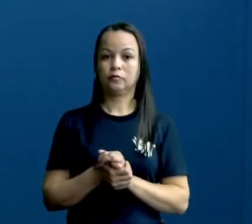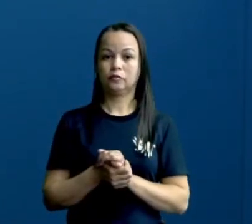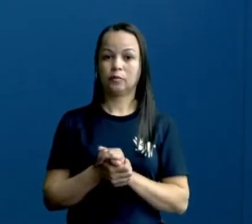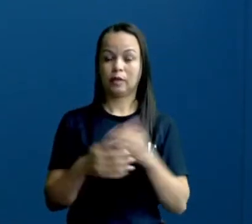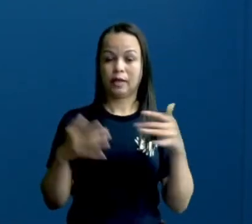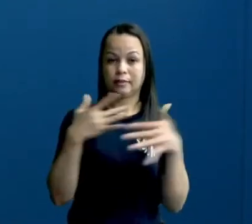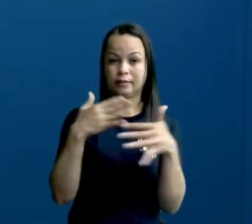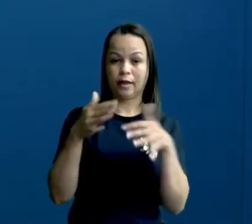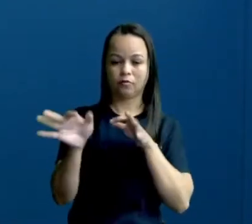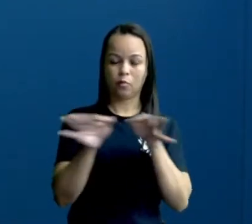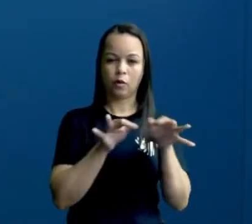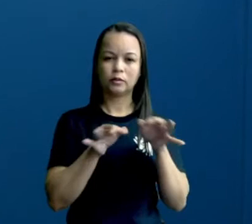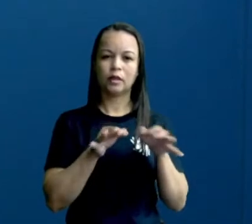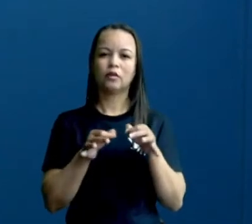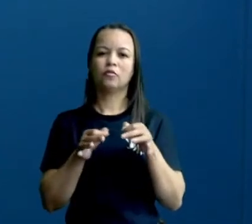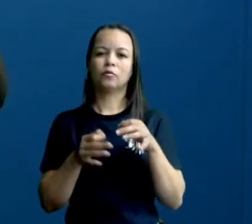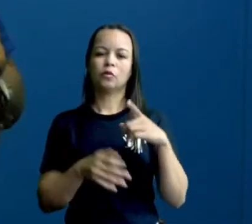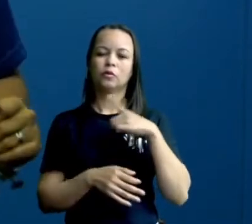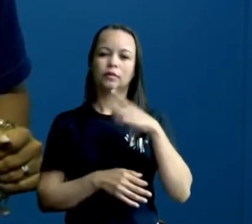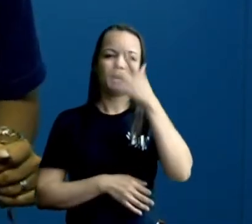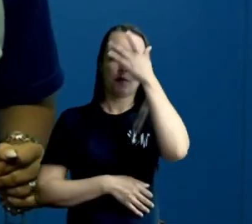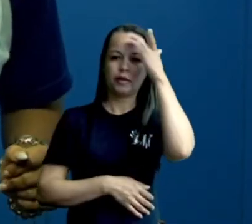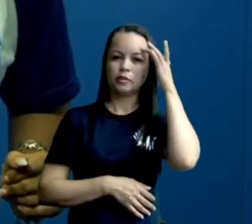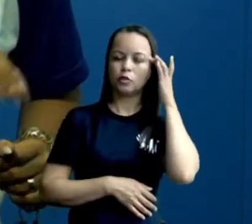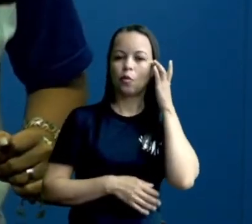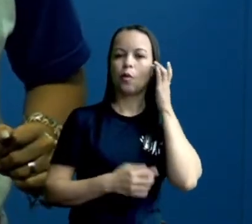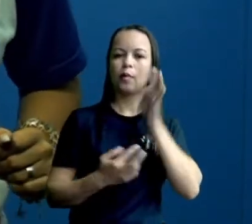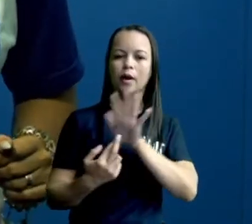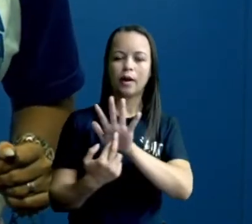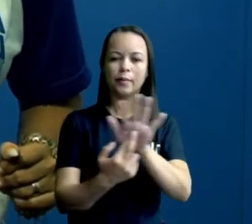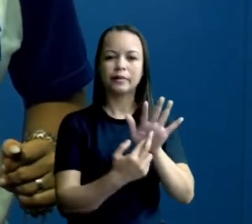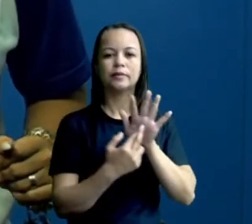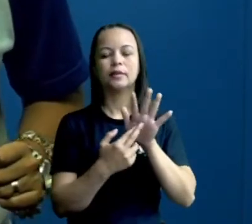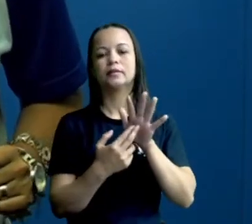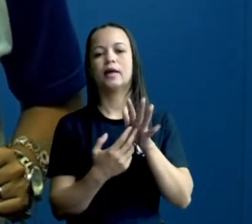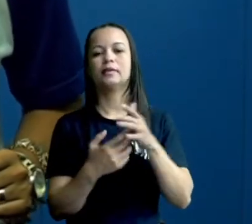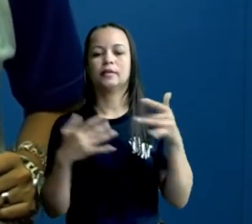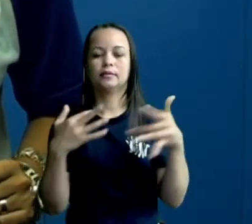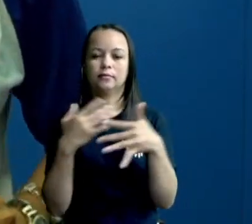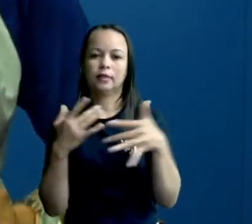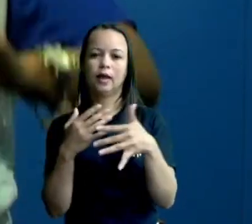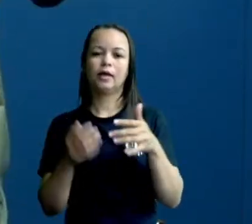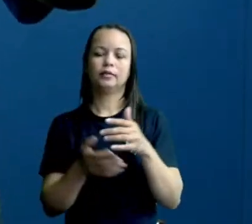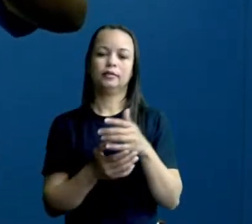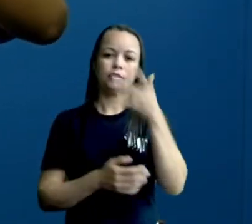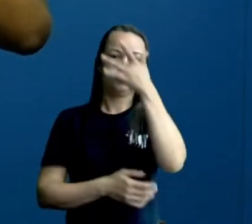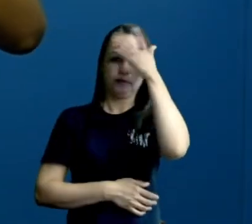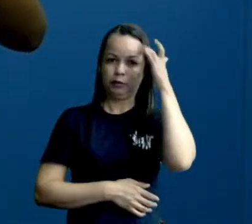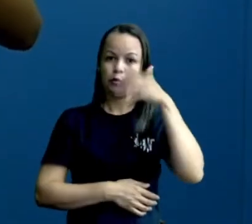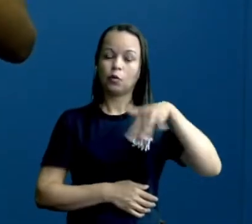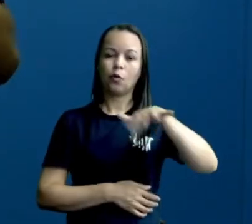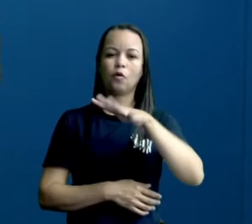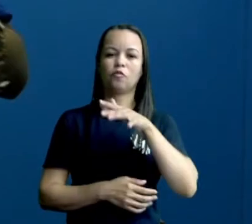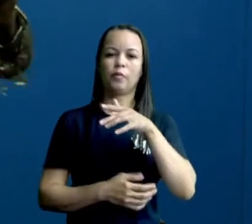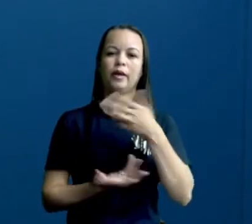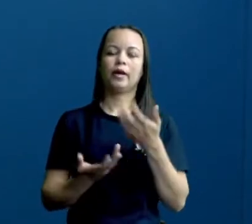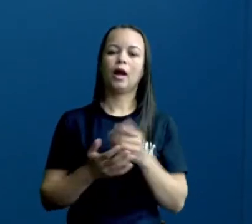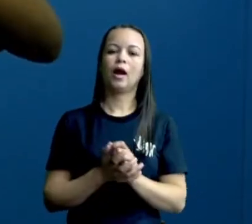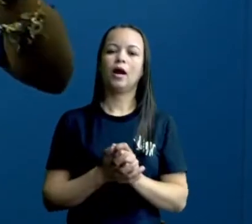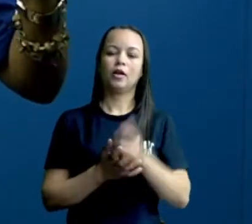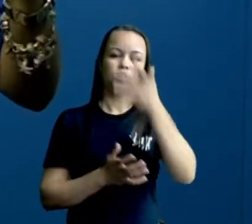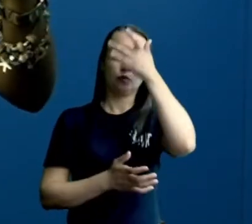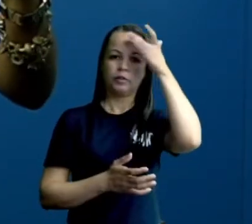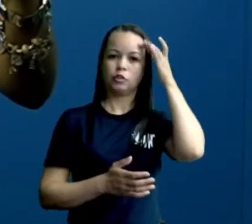pessoa para representar tal comunidade, vamos ter tal pessoa aqui, ó, que é o representante daquelas pessoas ali, vamos pegar os chefes de família